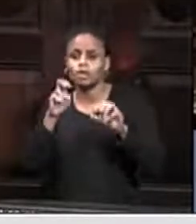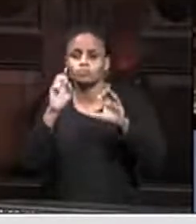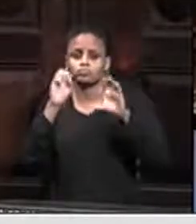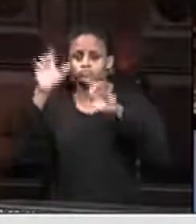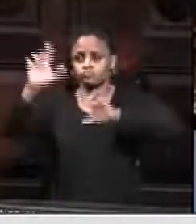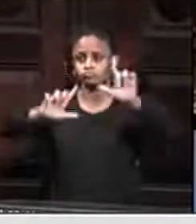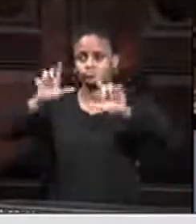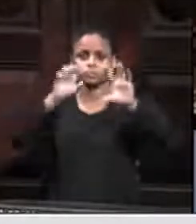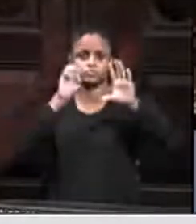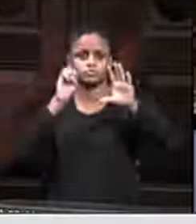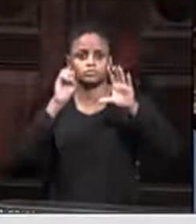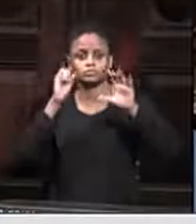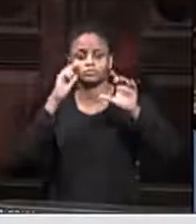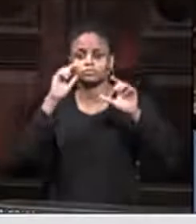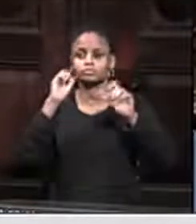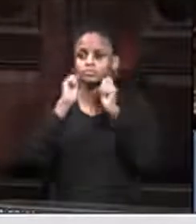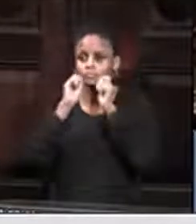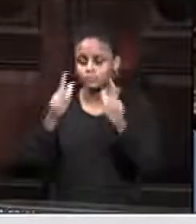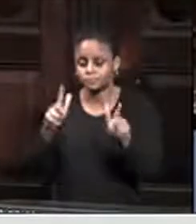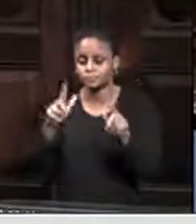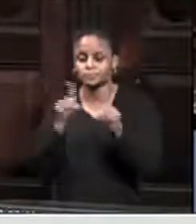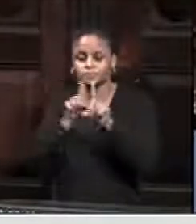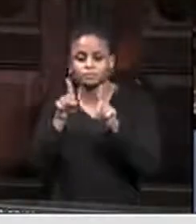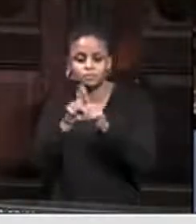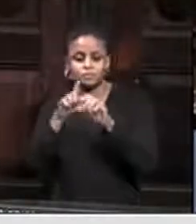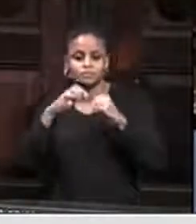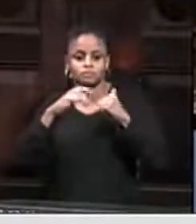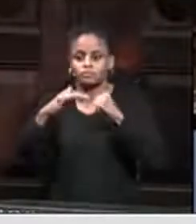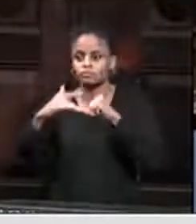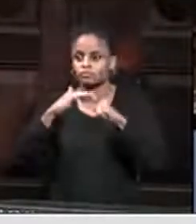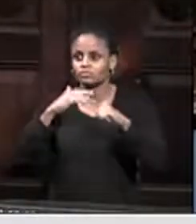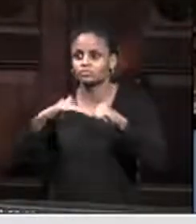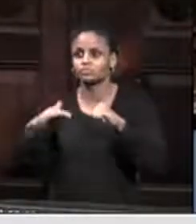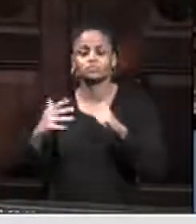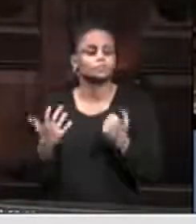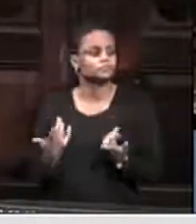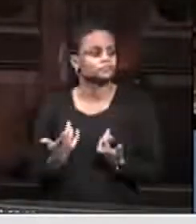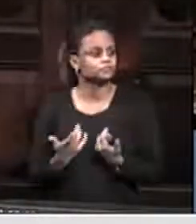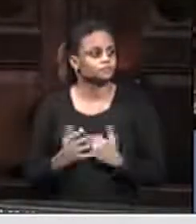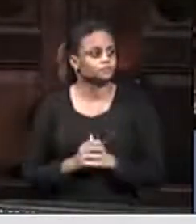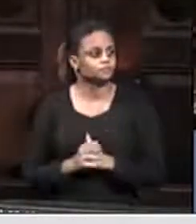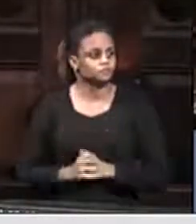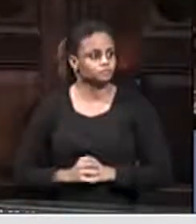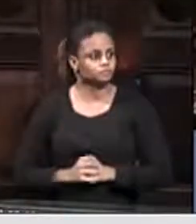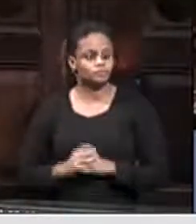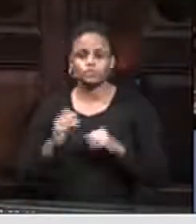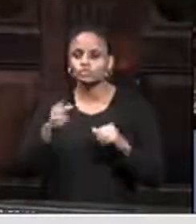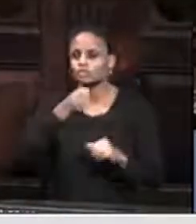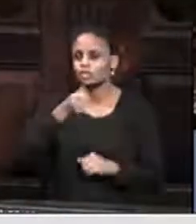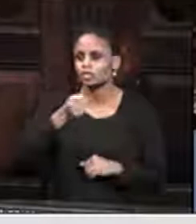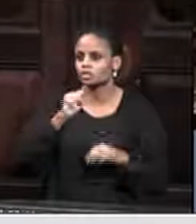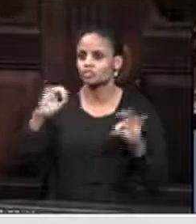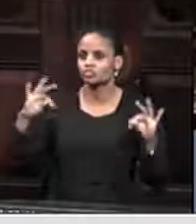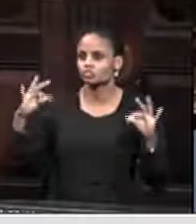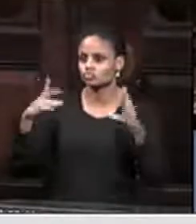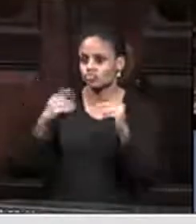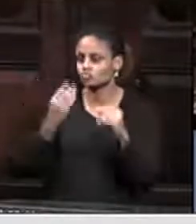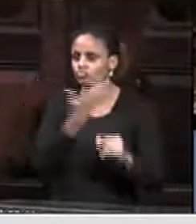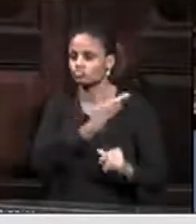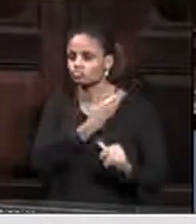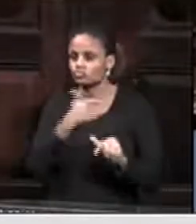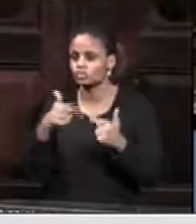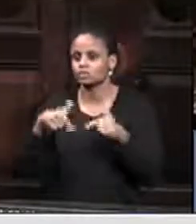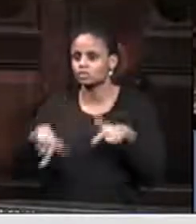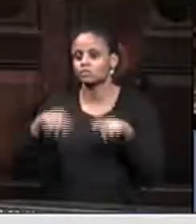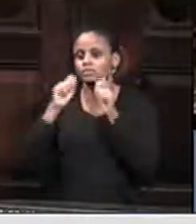TV Alerj, nos seguem pelas redes sociais, imprensa, colegas de trabalho aqui da